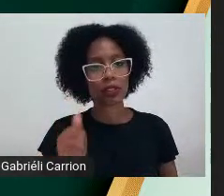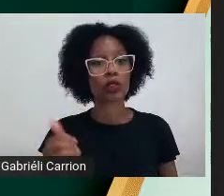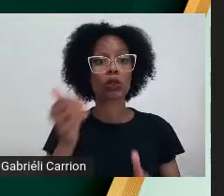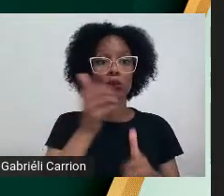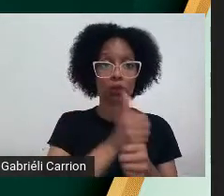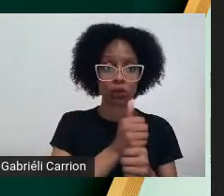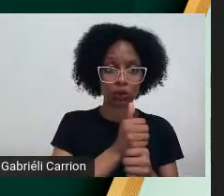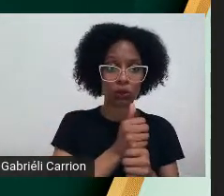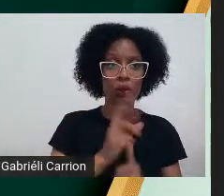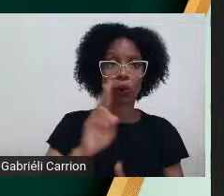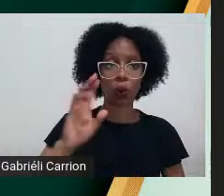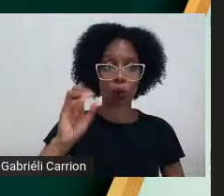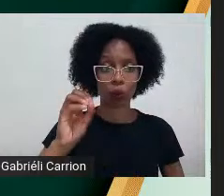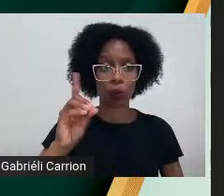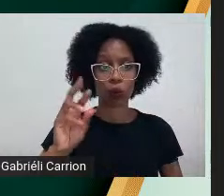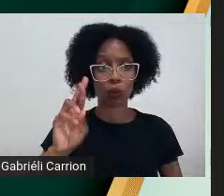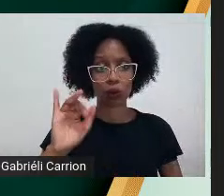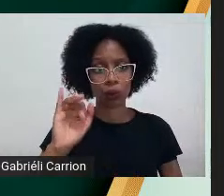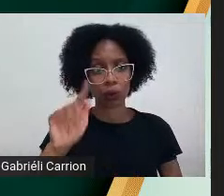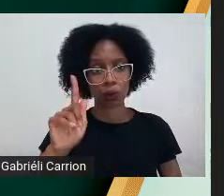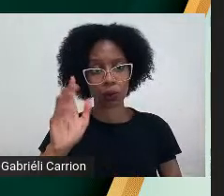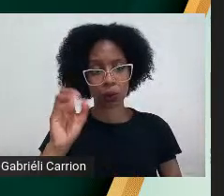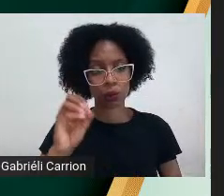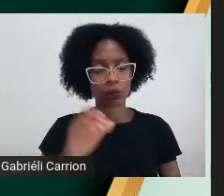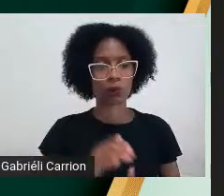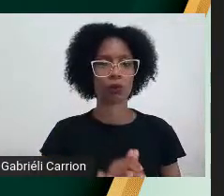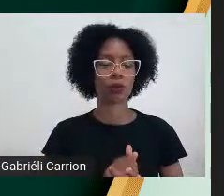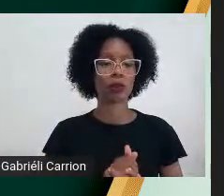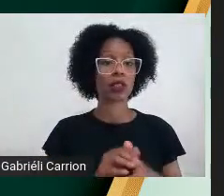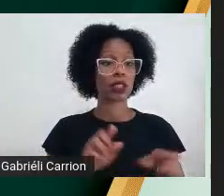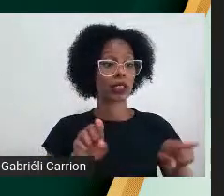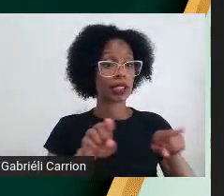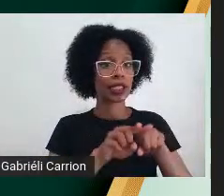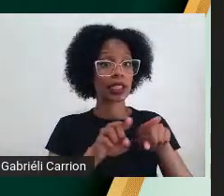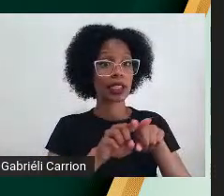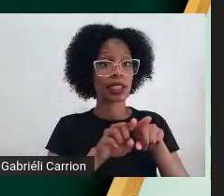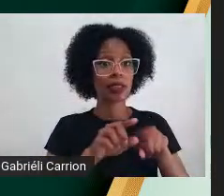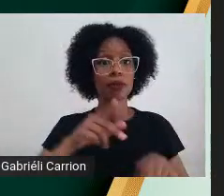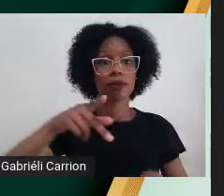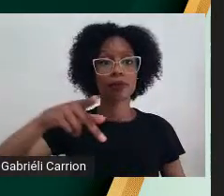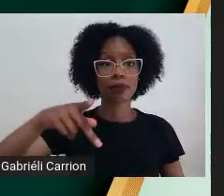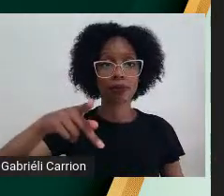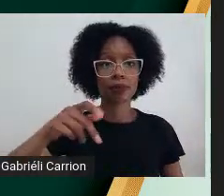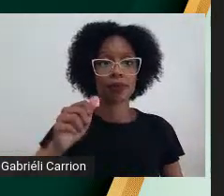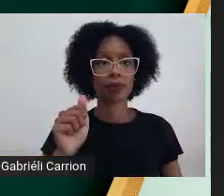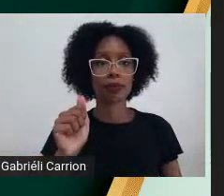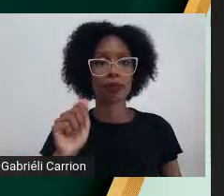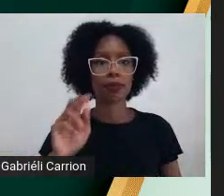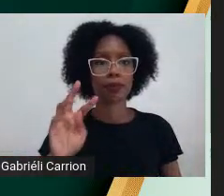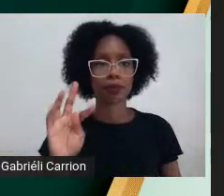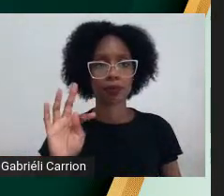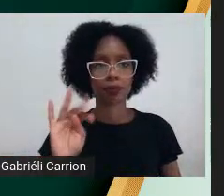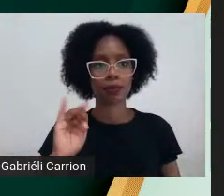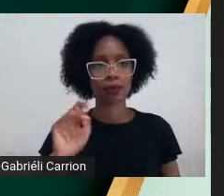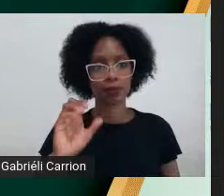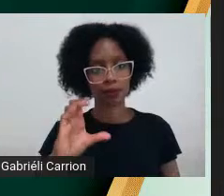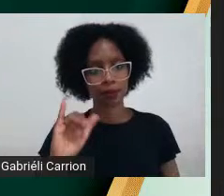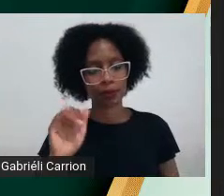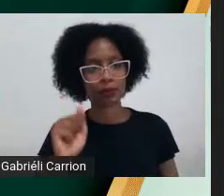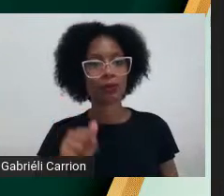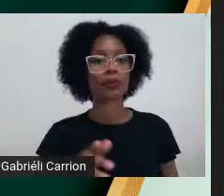e também a professora Patrícia Carpes, pelo curso de matemática. Uma saudação também